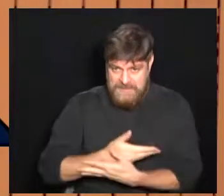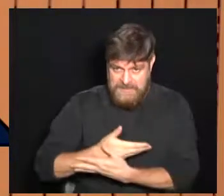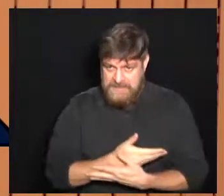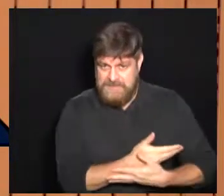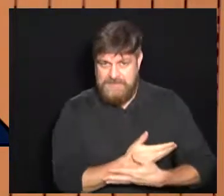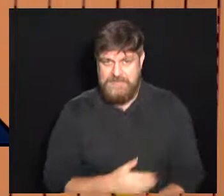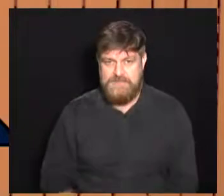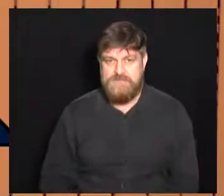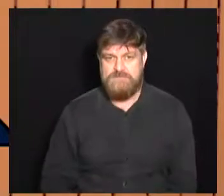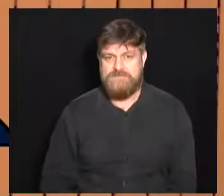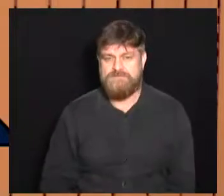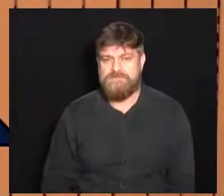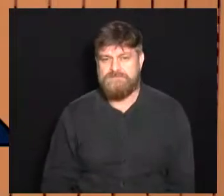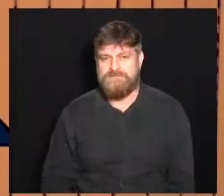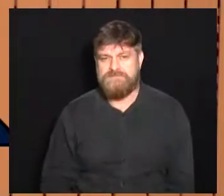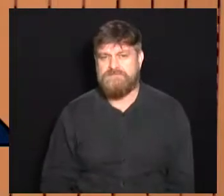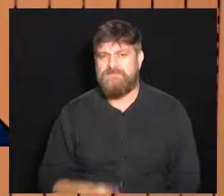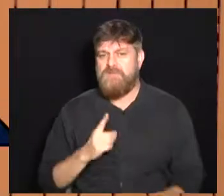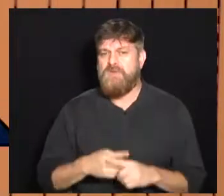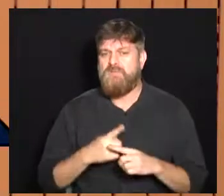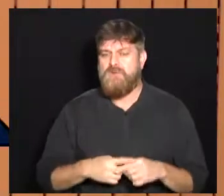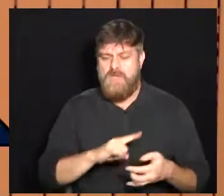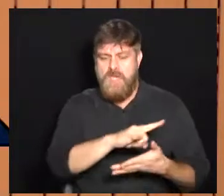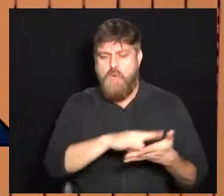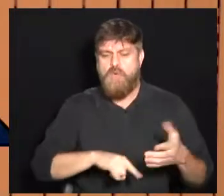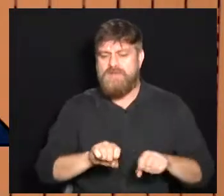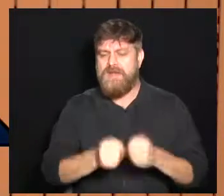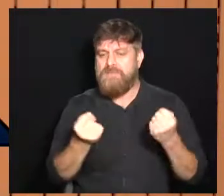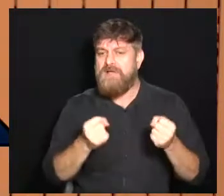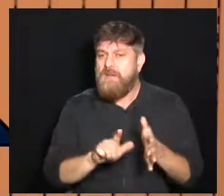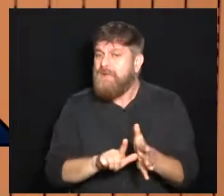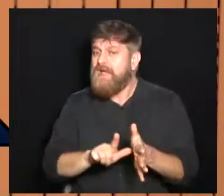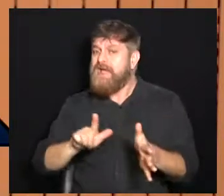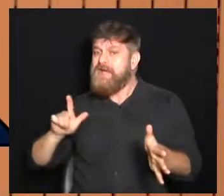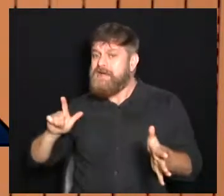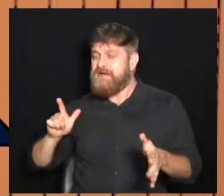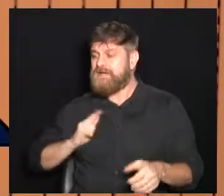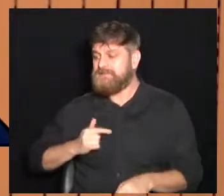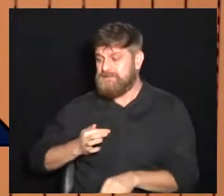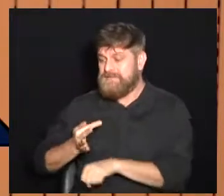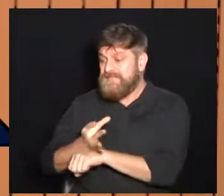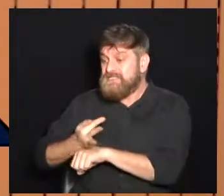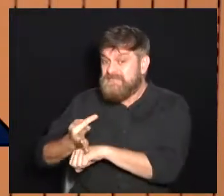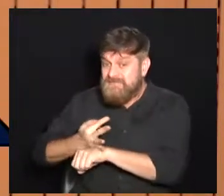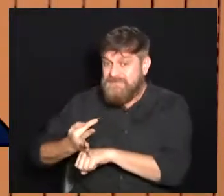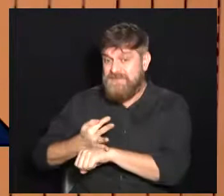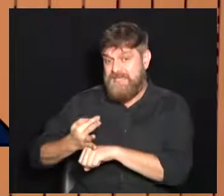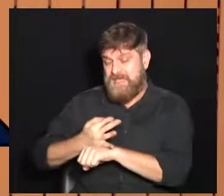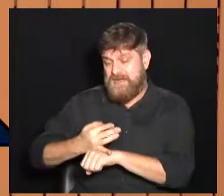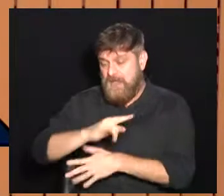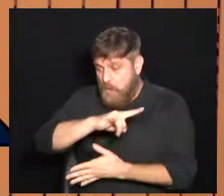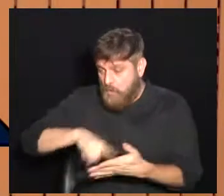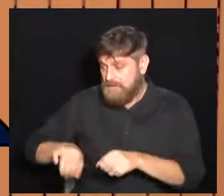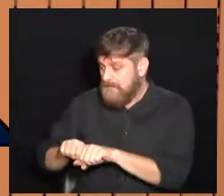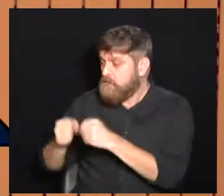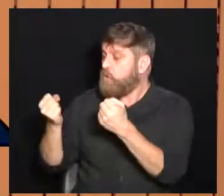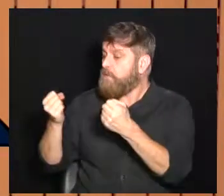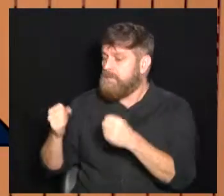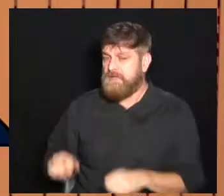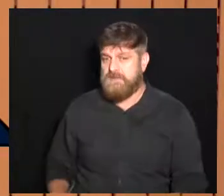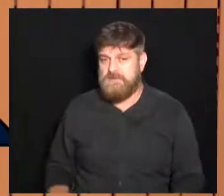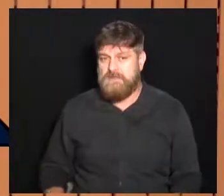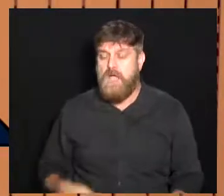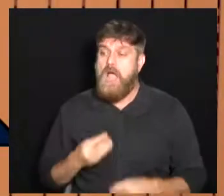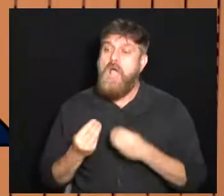citei, certo? Por que esse rompimento não ocorreu em um período de recesso escolar?